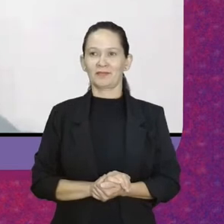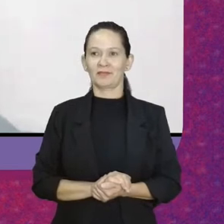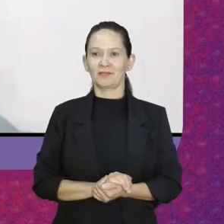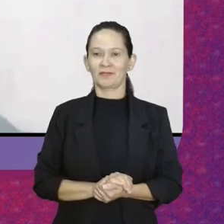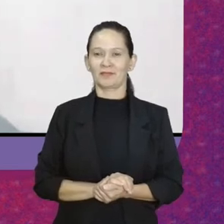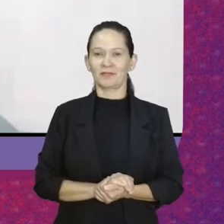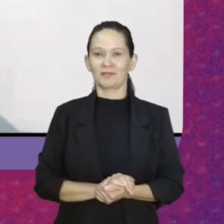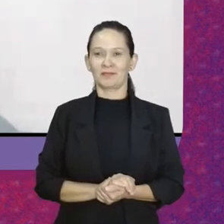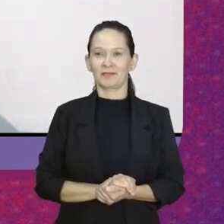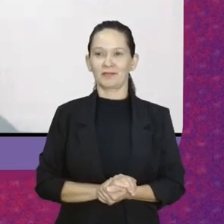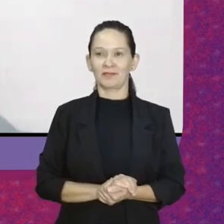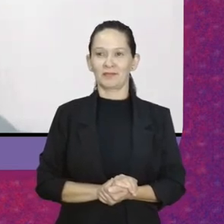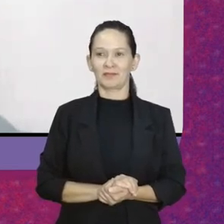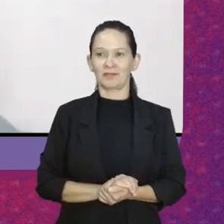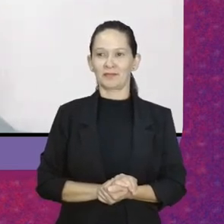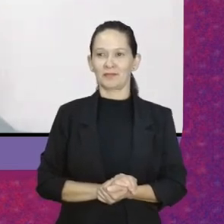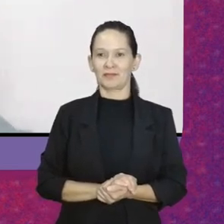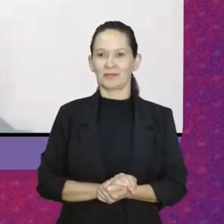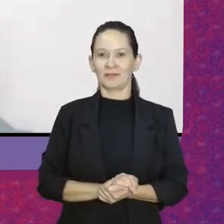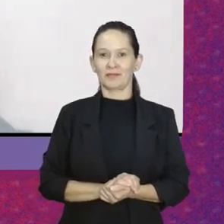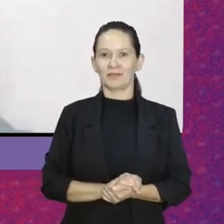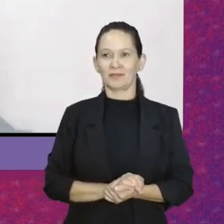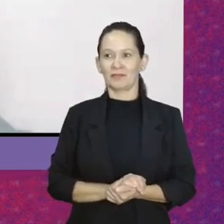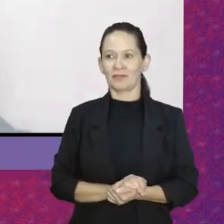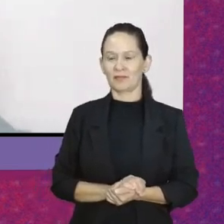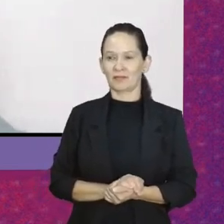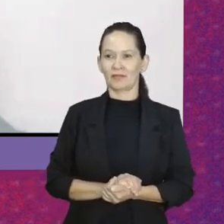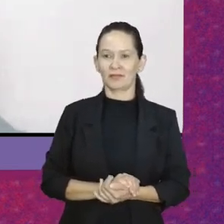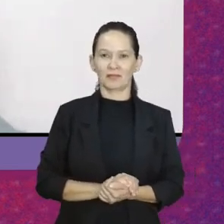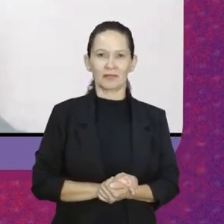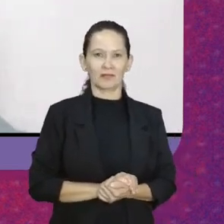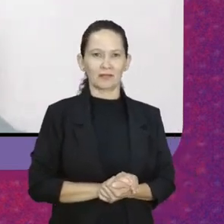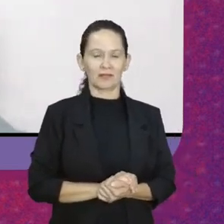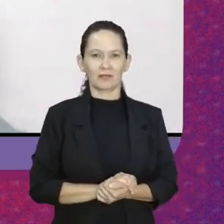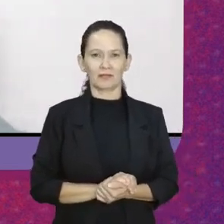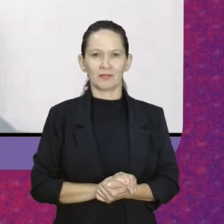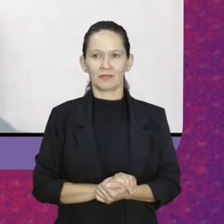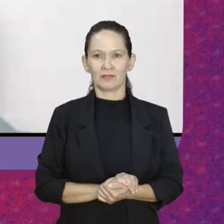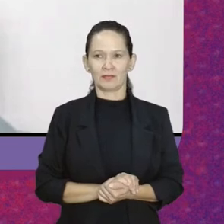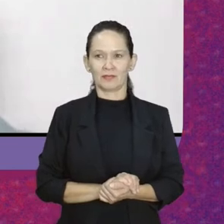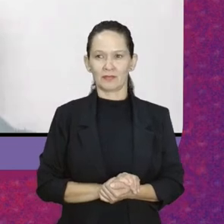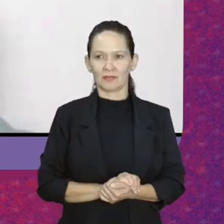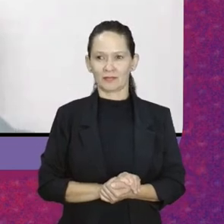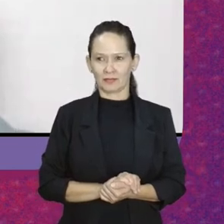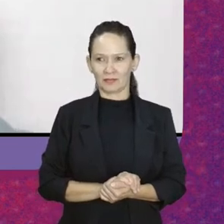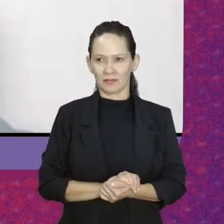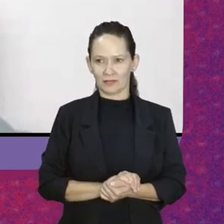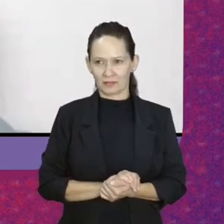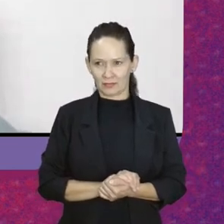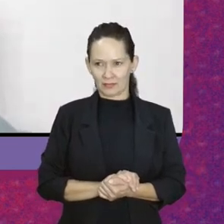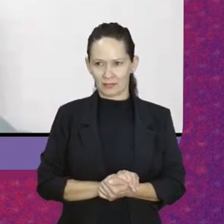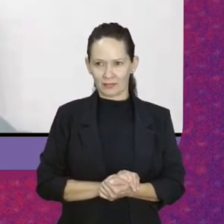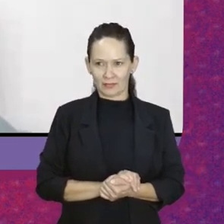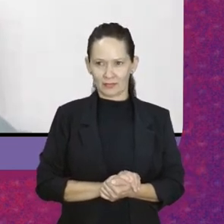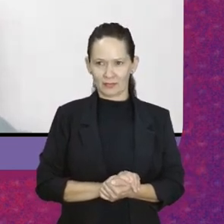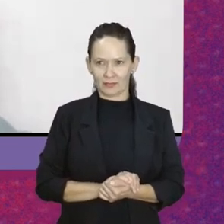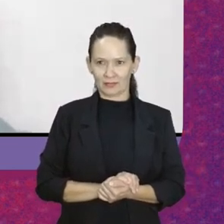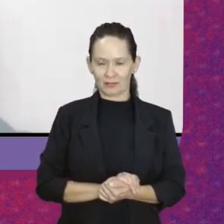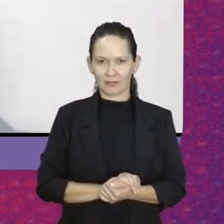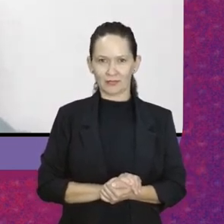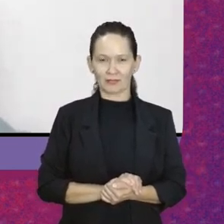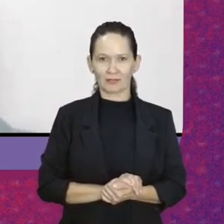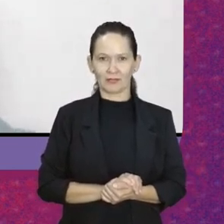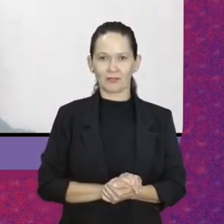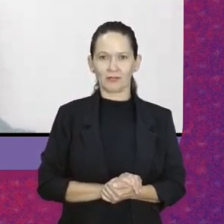Eu agradeço pela oportunidade e parabenizo a iniciativa por um tema super